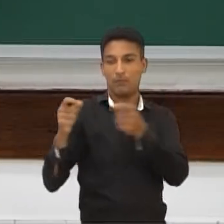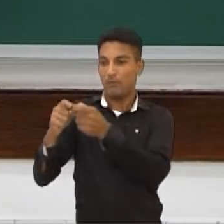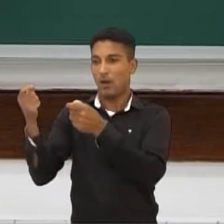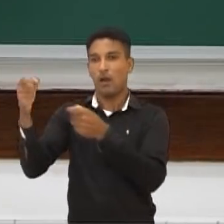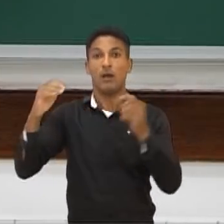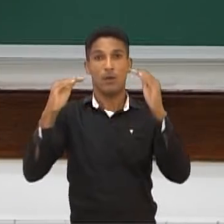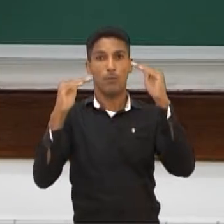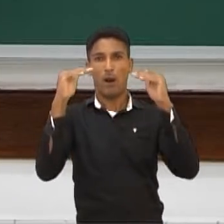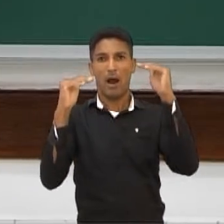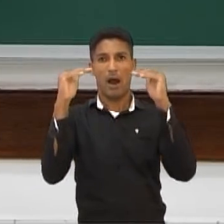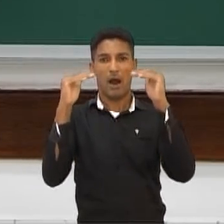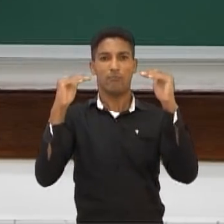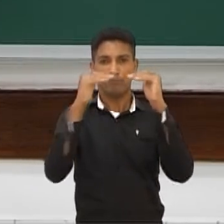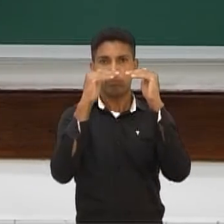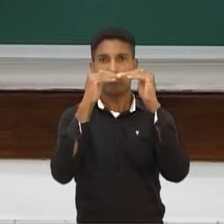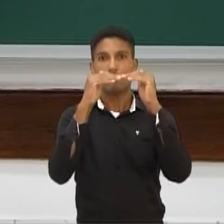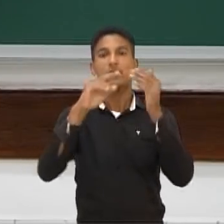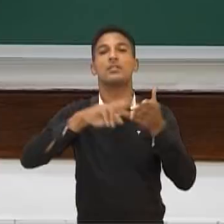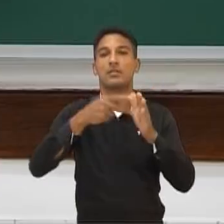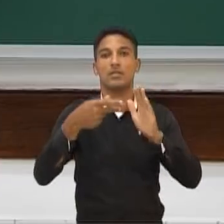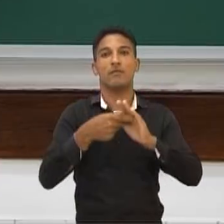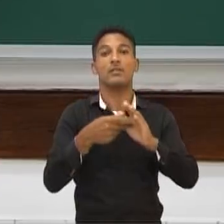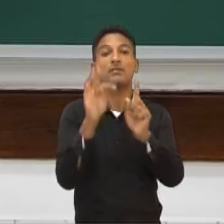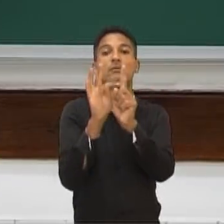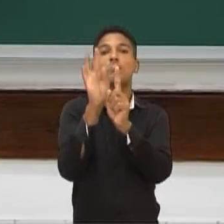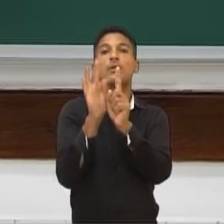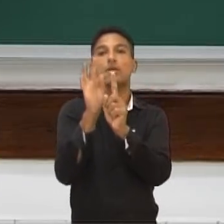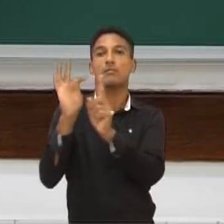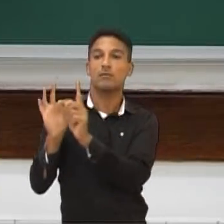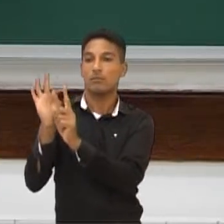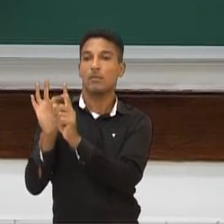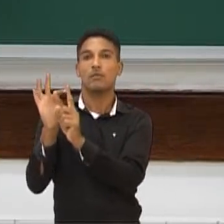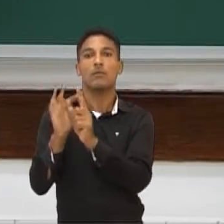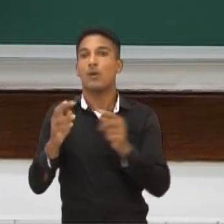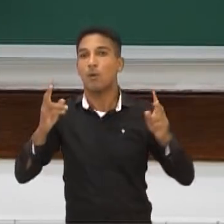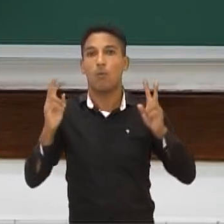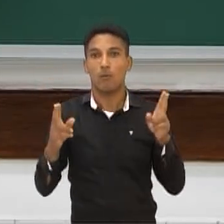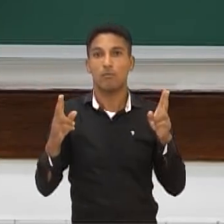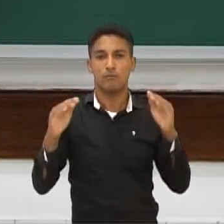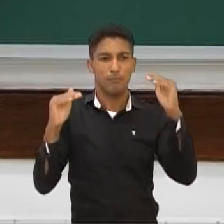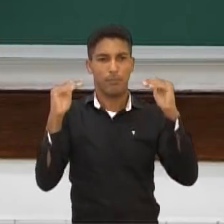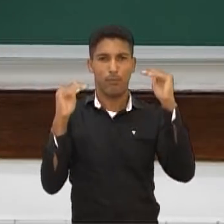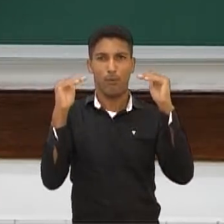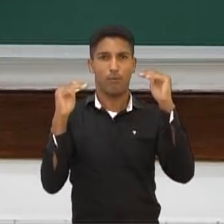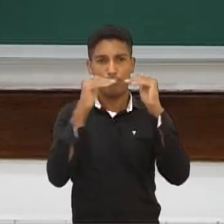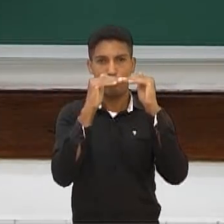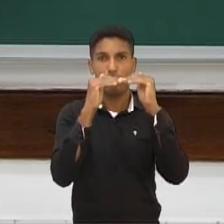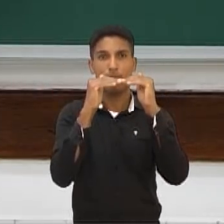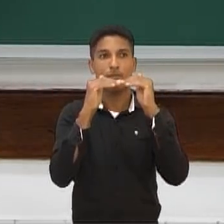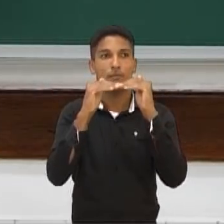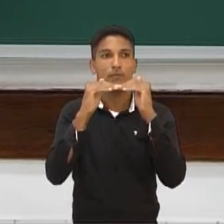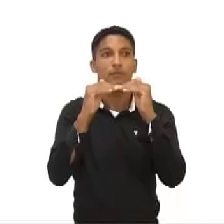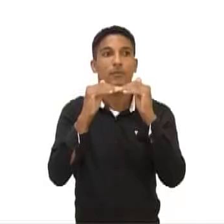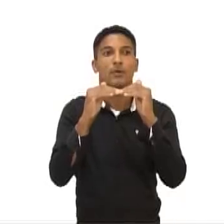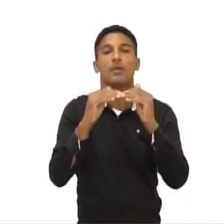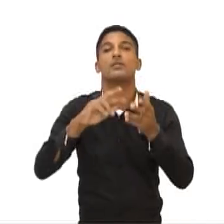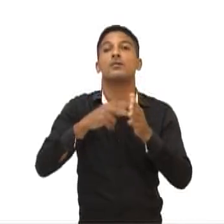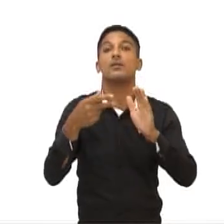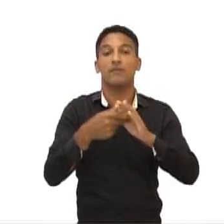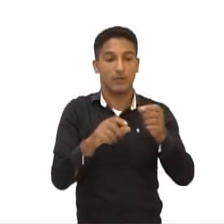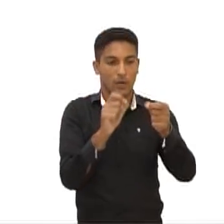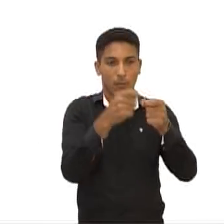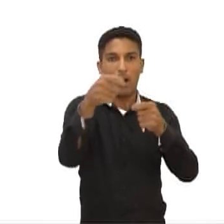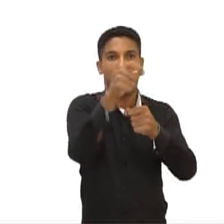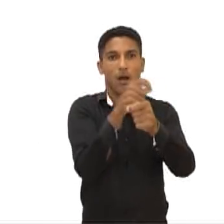que eles possuem a mesma temperatura. Ora, se eles possuem a mesma temperatura, quer dizer que eles possuem